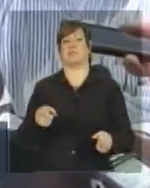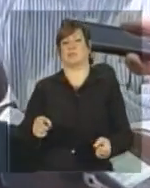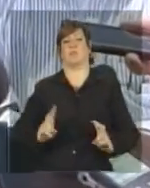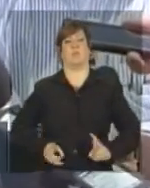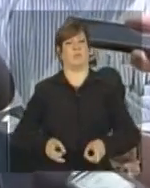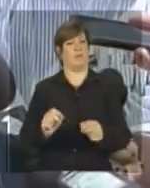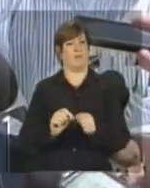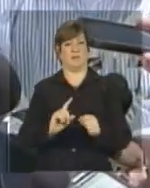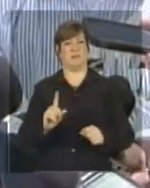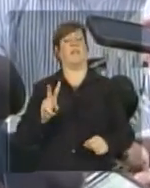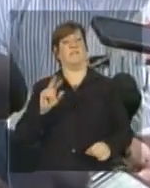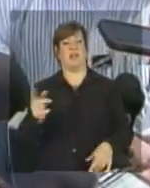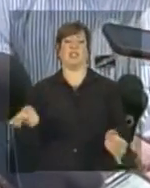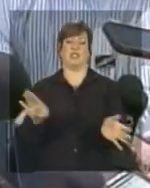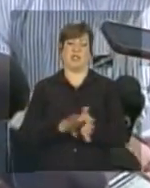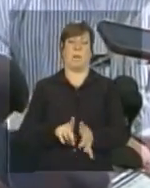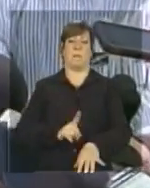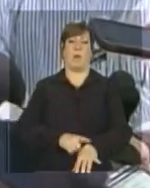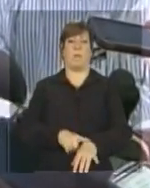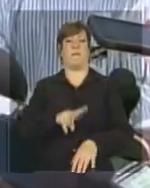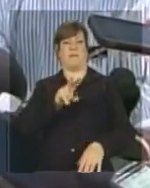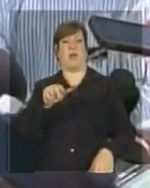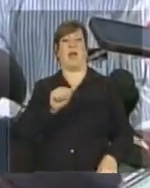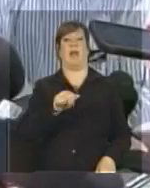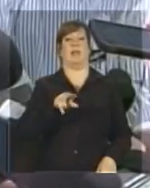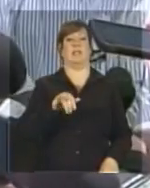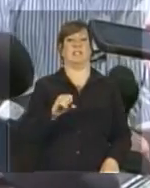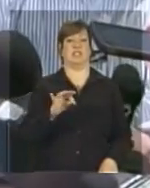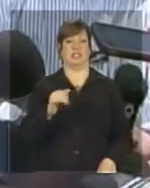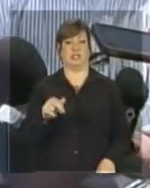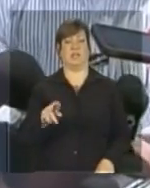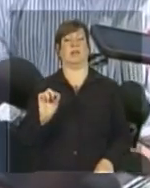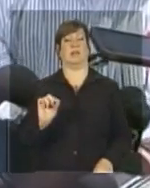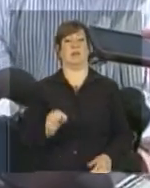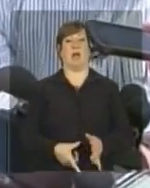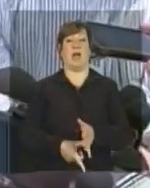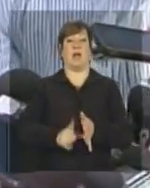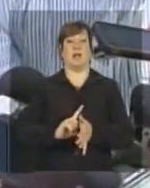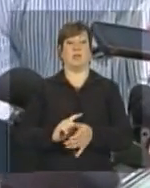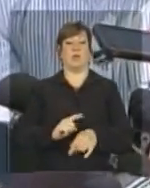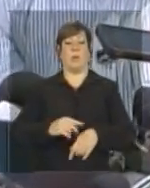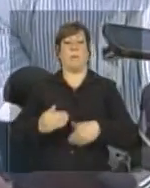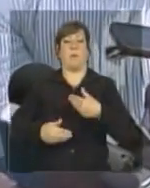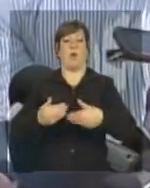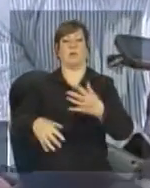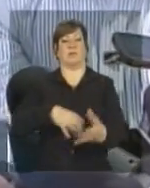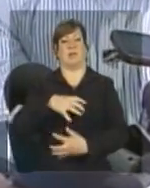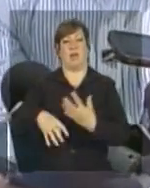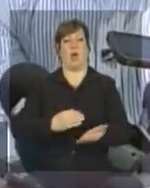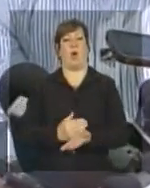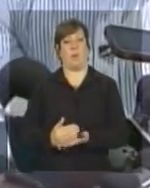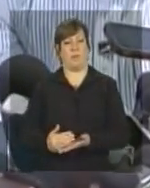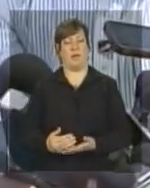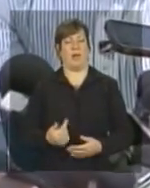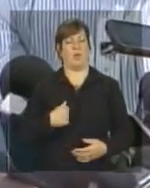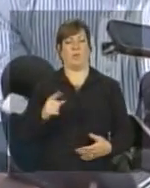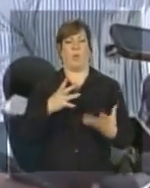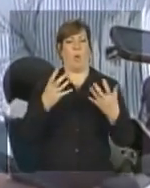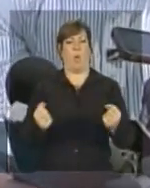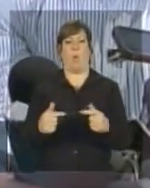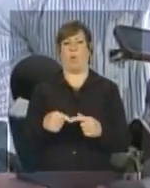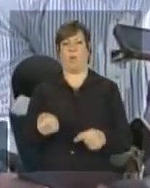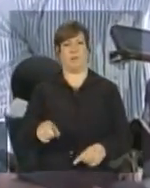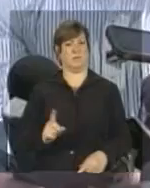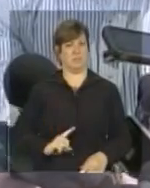prática. Vai chegar um momento que vão anistiar antes do processo grevista começar. Eu não concordo com